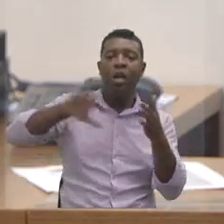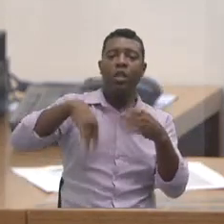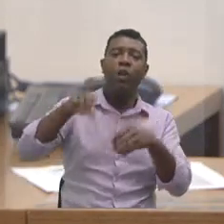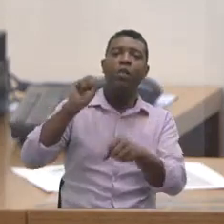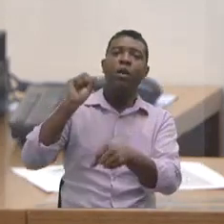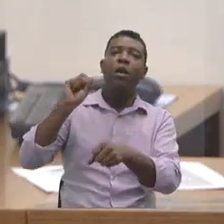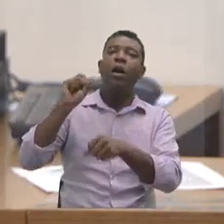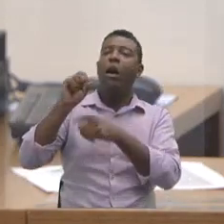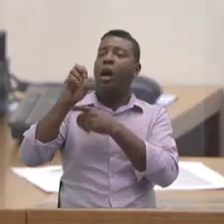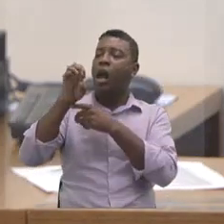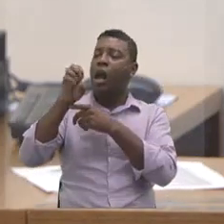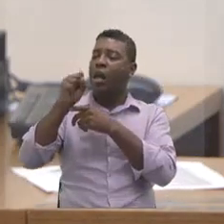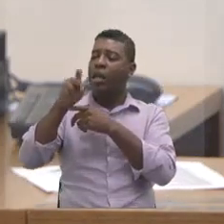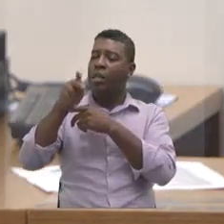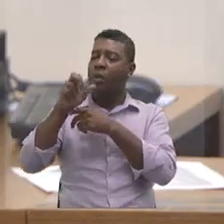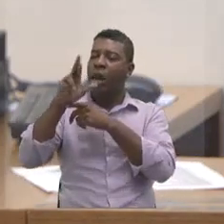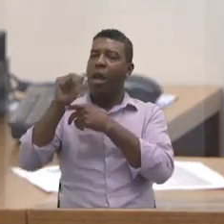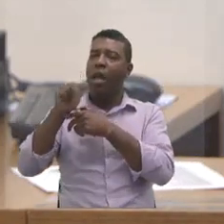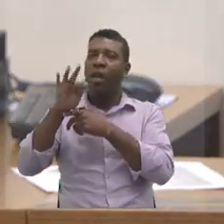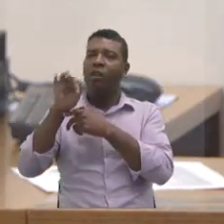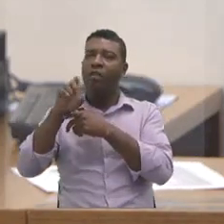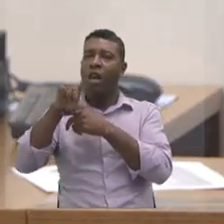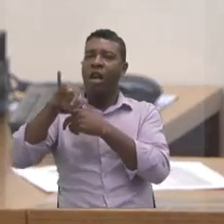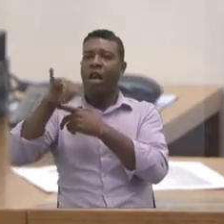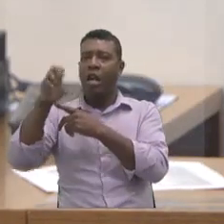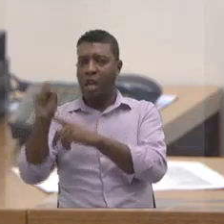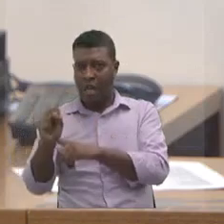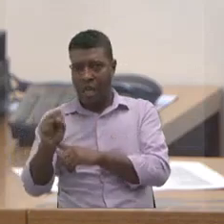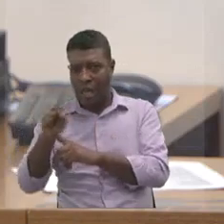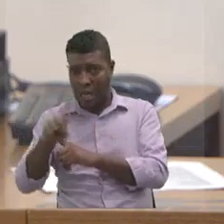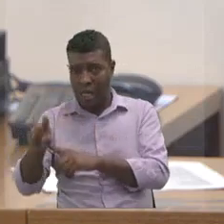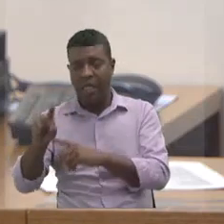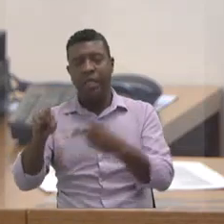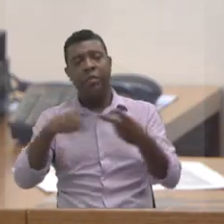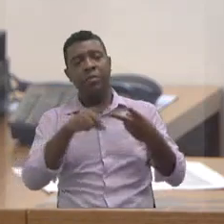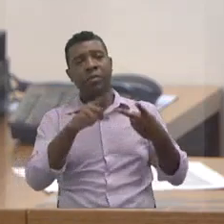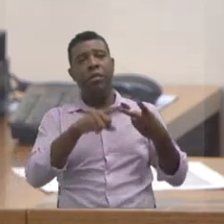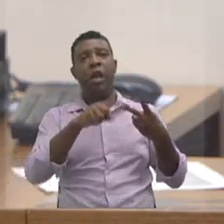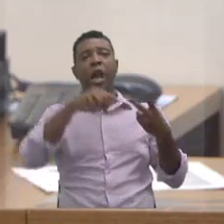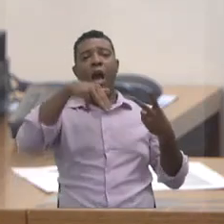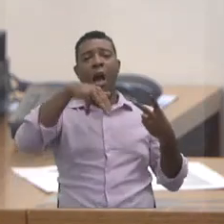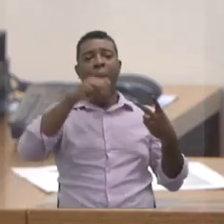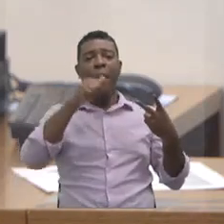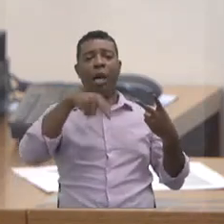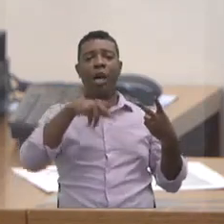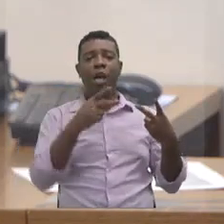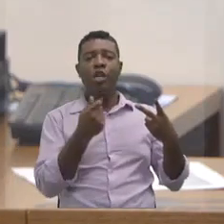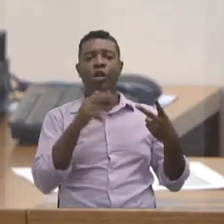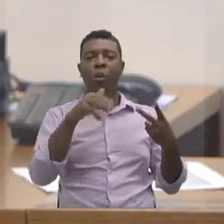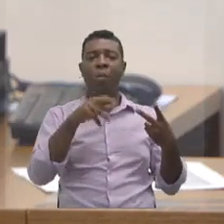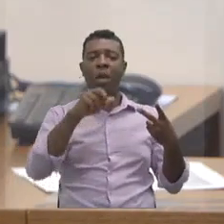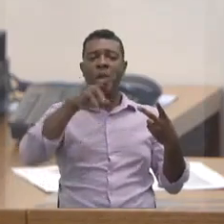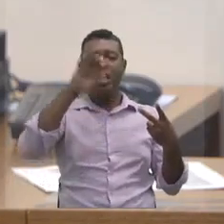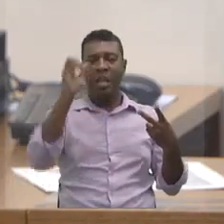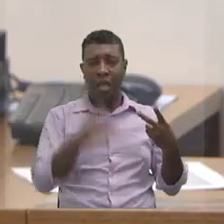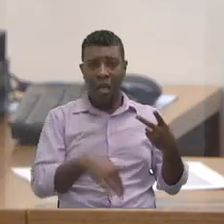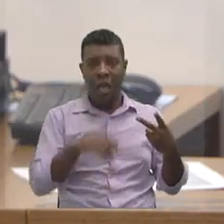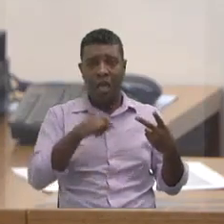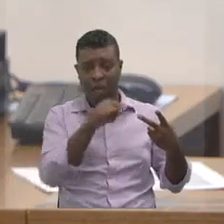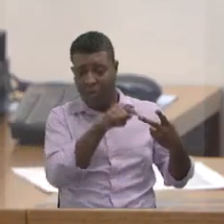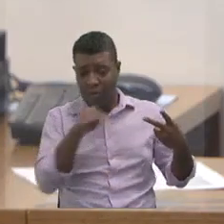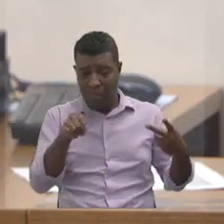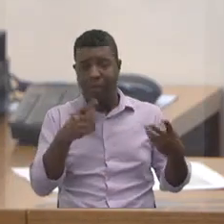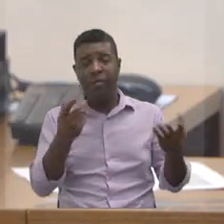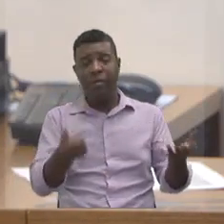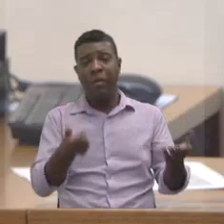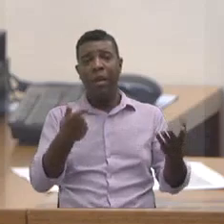né na região de Manhumirim ali a MG 111 AMG que liga Espera Feliz a Caiana que também